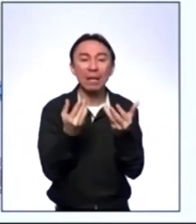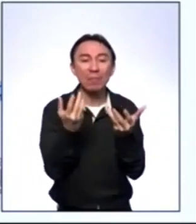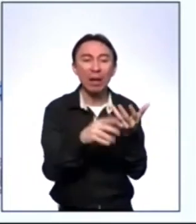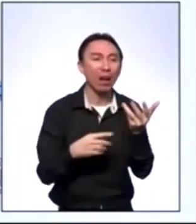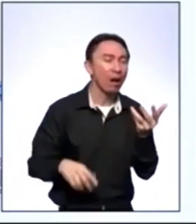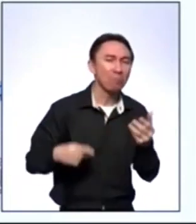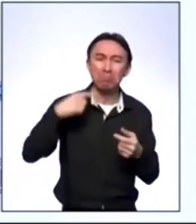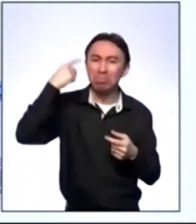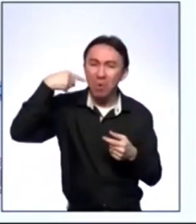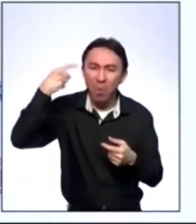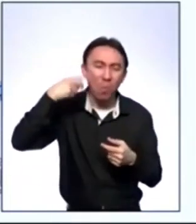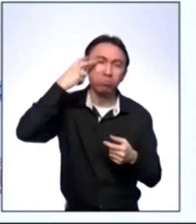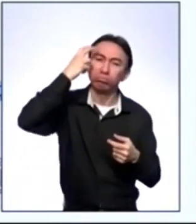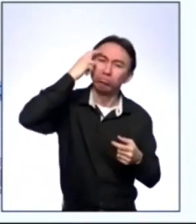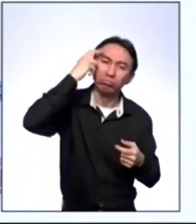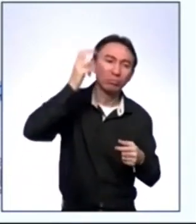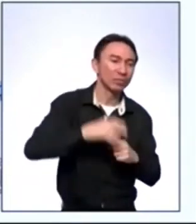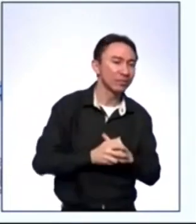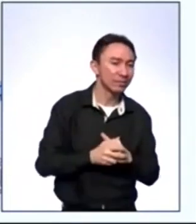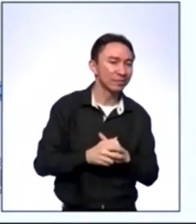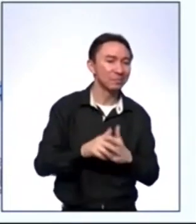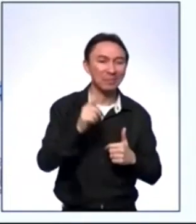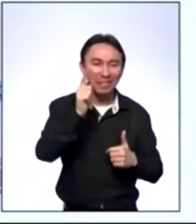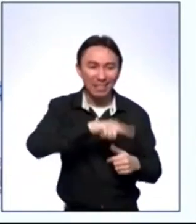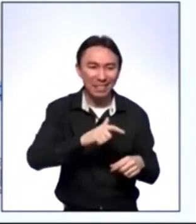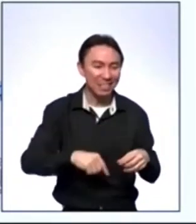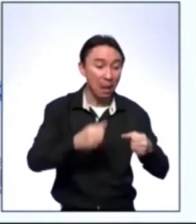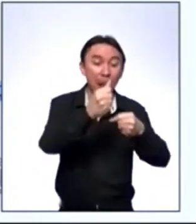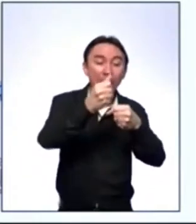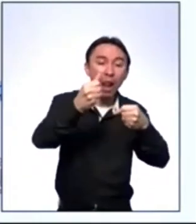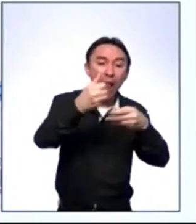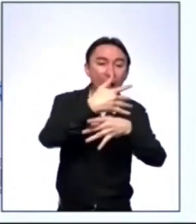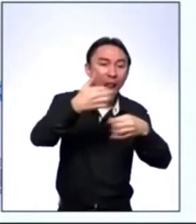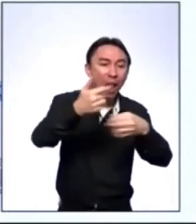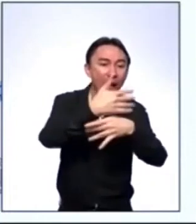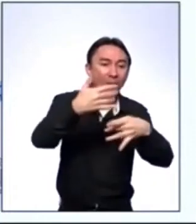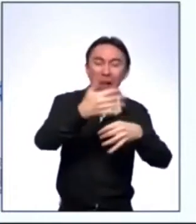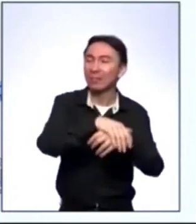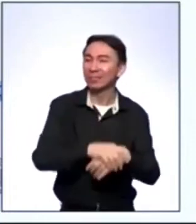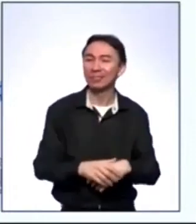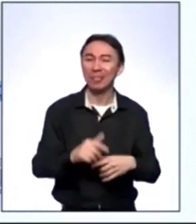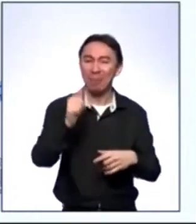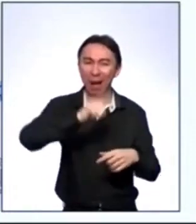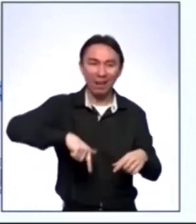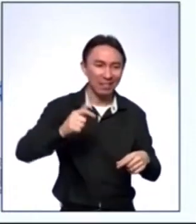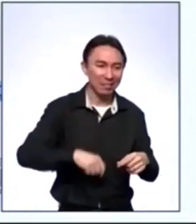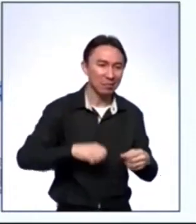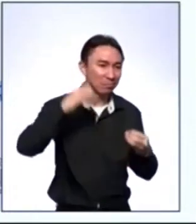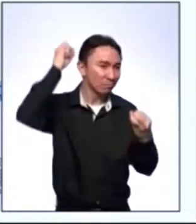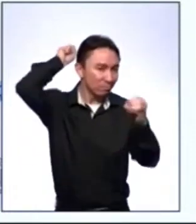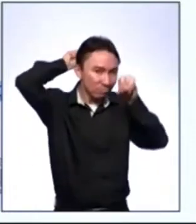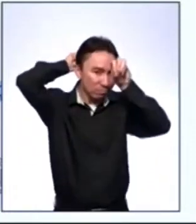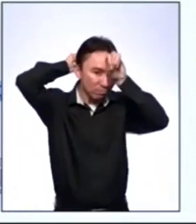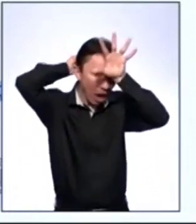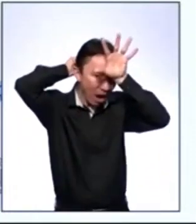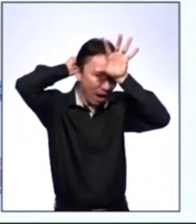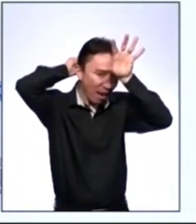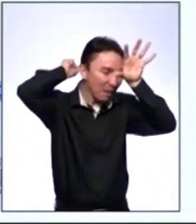artístico-culturais, conjuntos urbanos, sítios arqueológicos, sítios